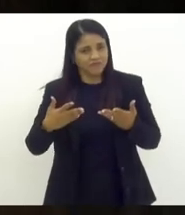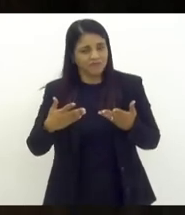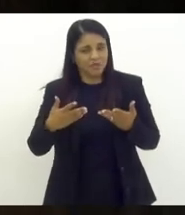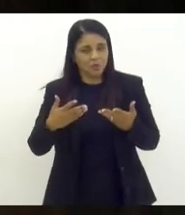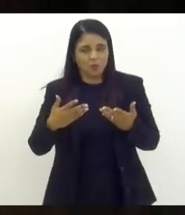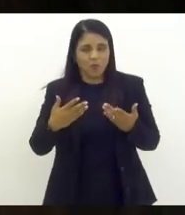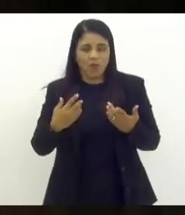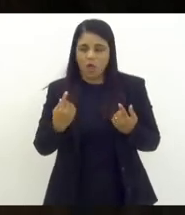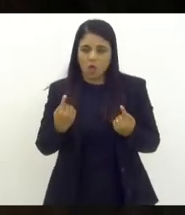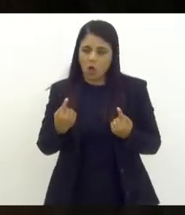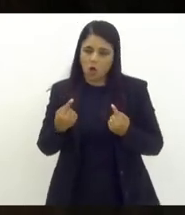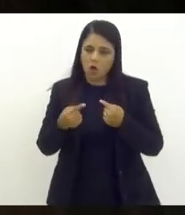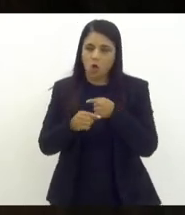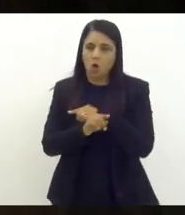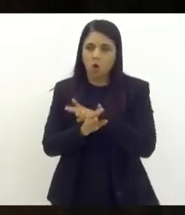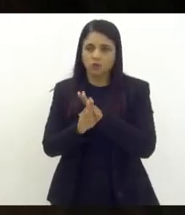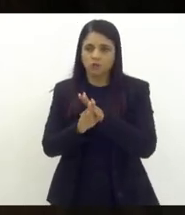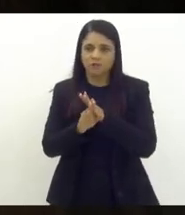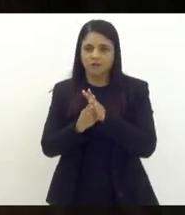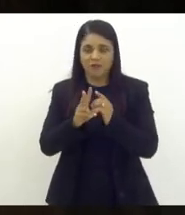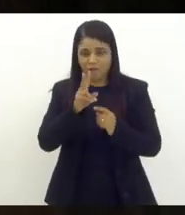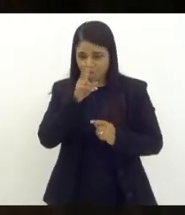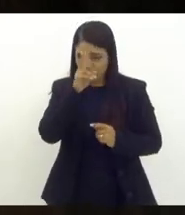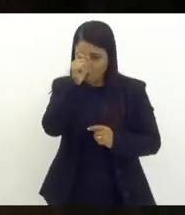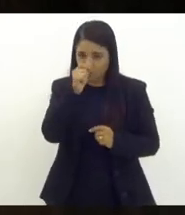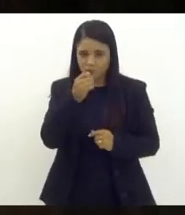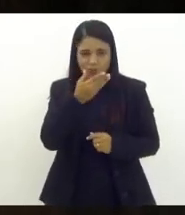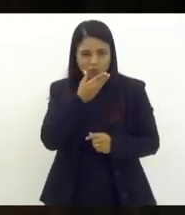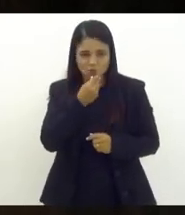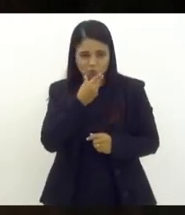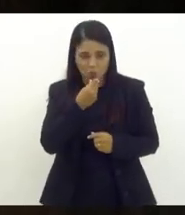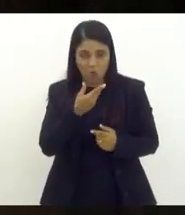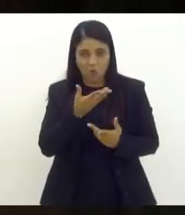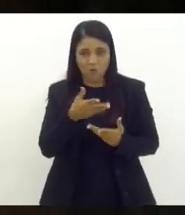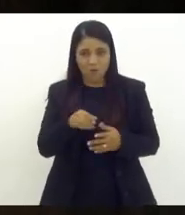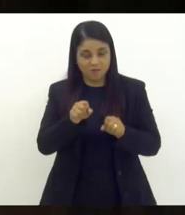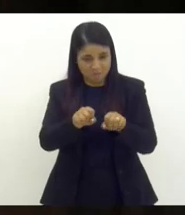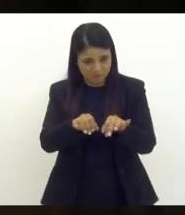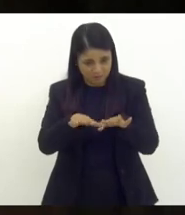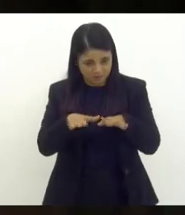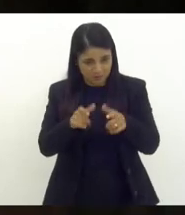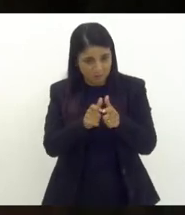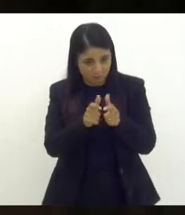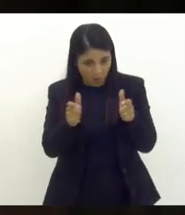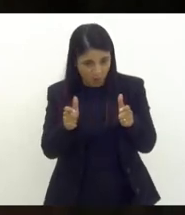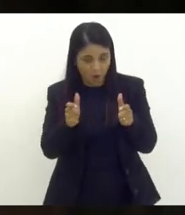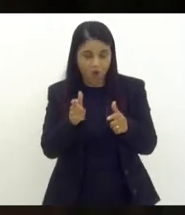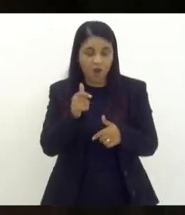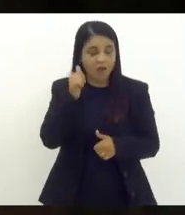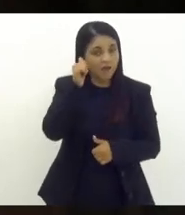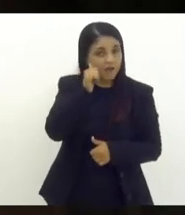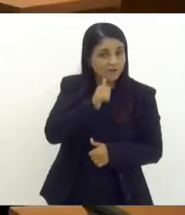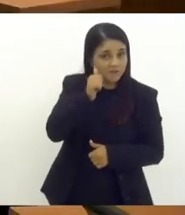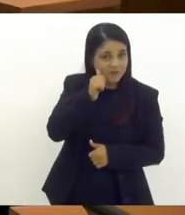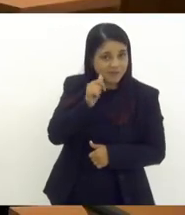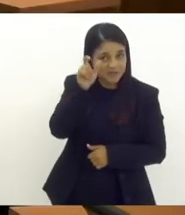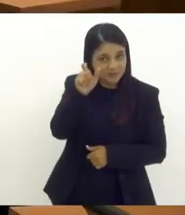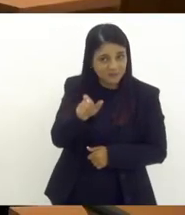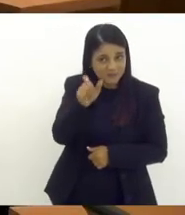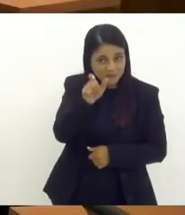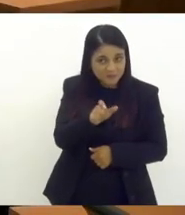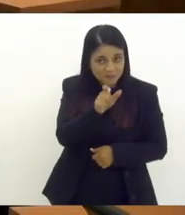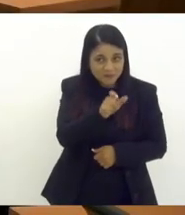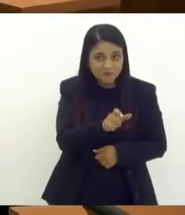contra a força masculina mas o plenário que a a força maior é feminina então é uma